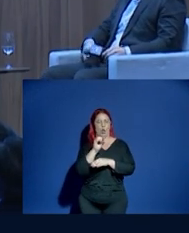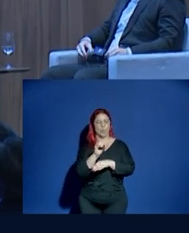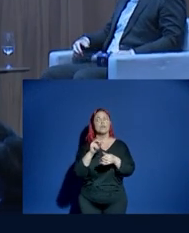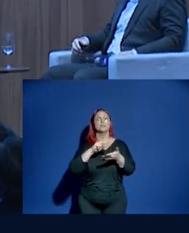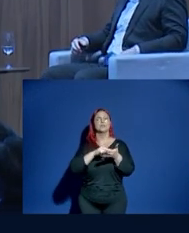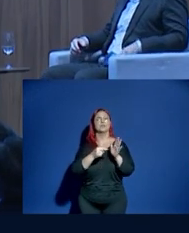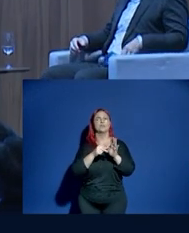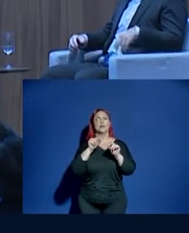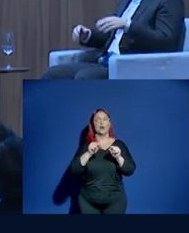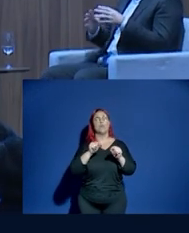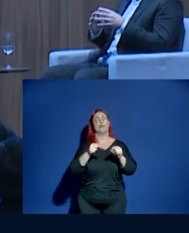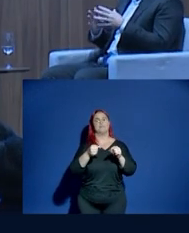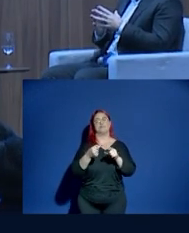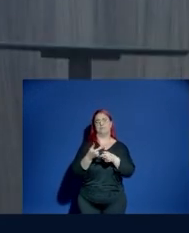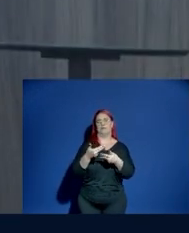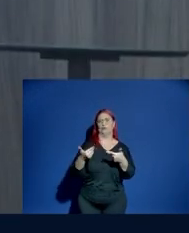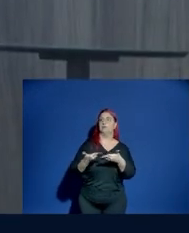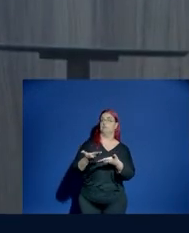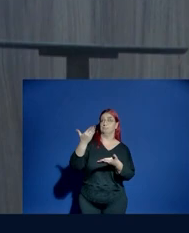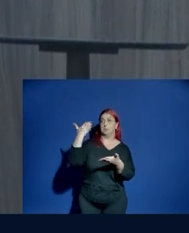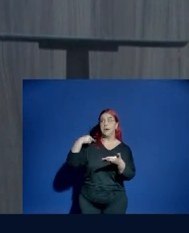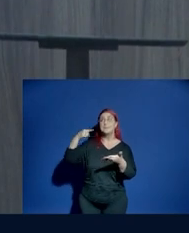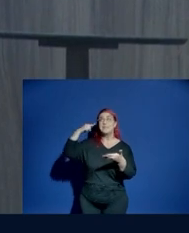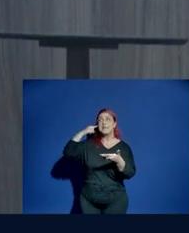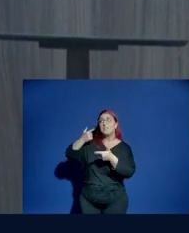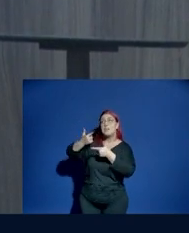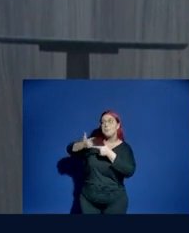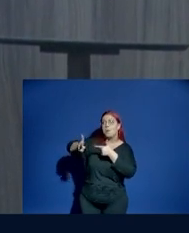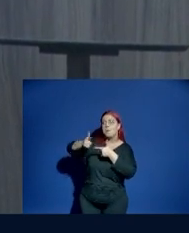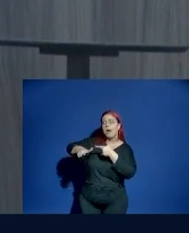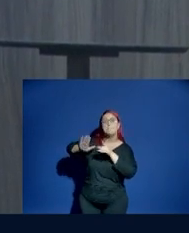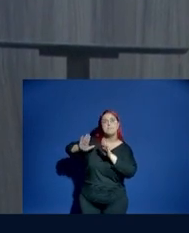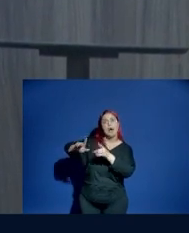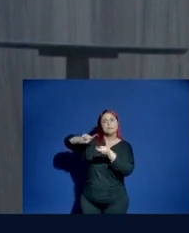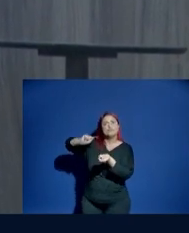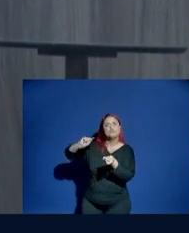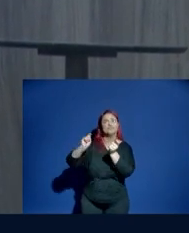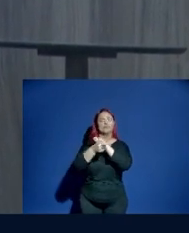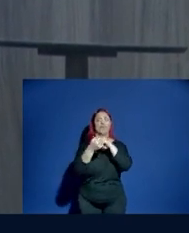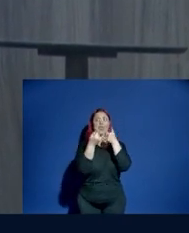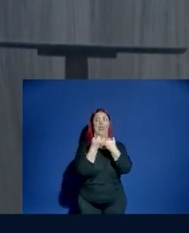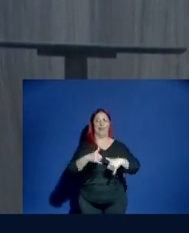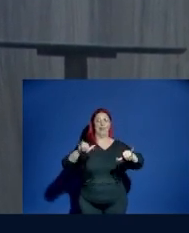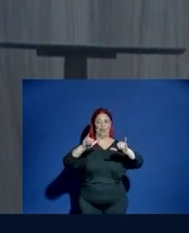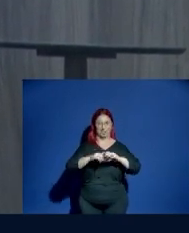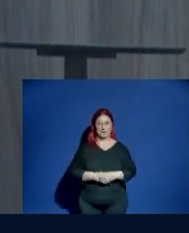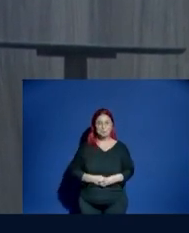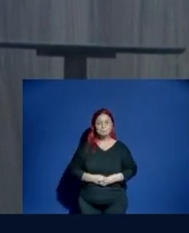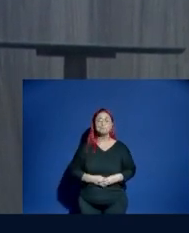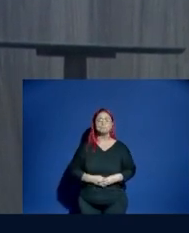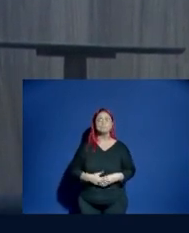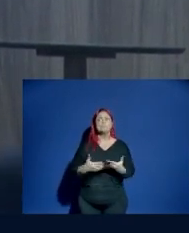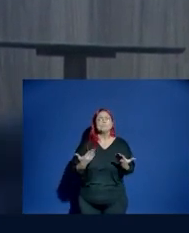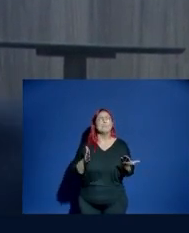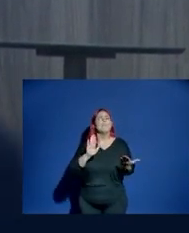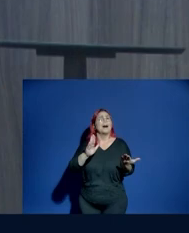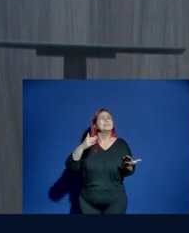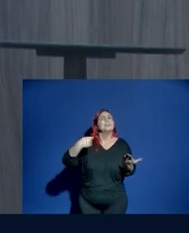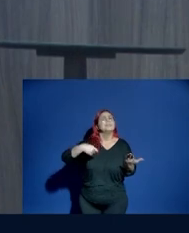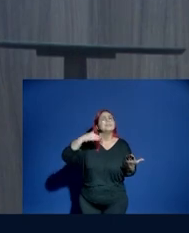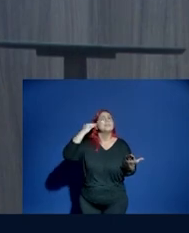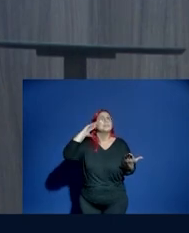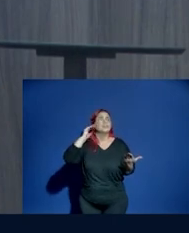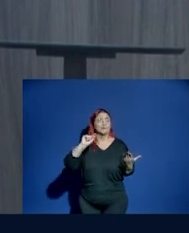dejeto né um problema eventualmente ambiental que a gente teria transformado em energia e para entender um pouquinho desse assunto